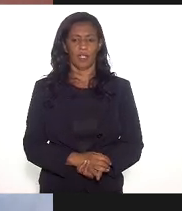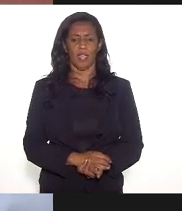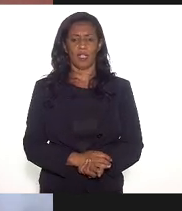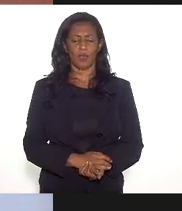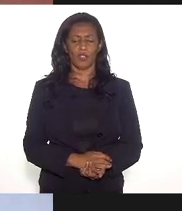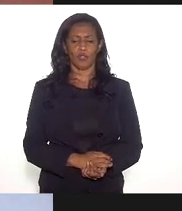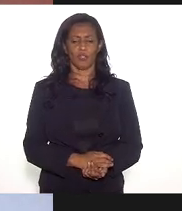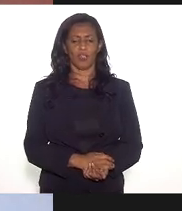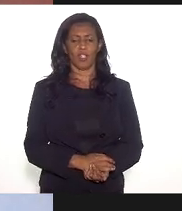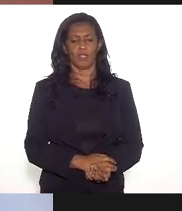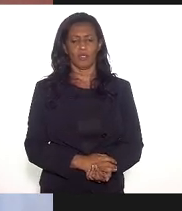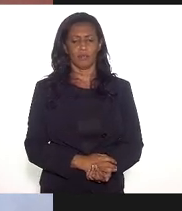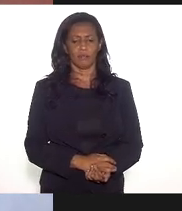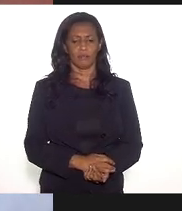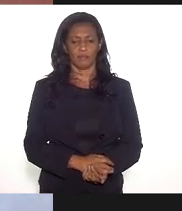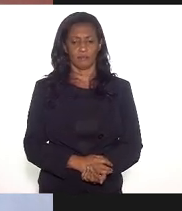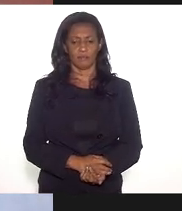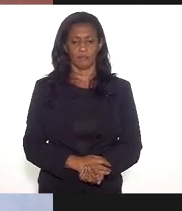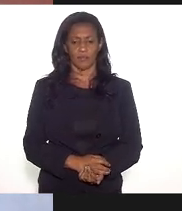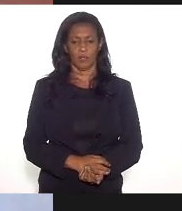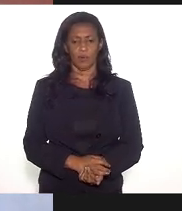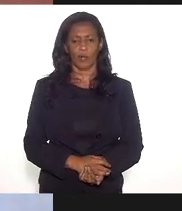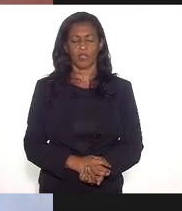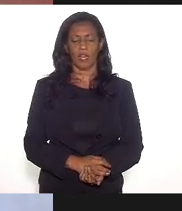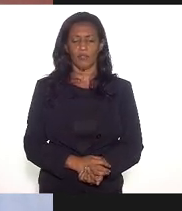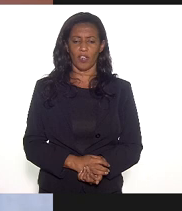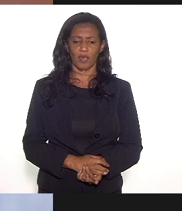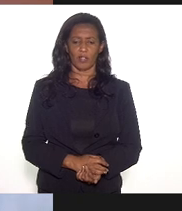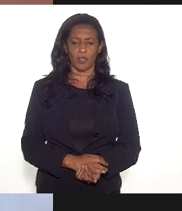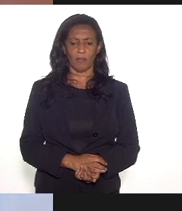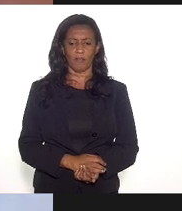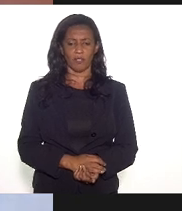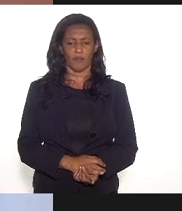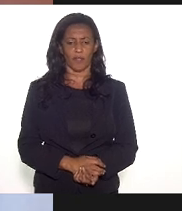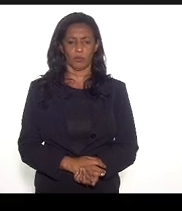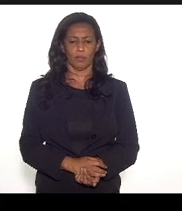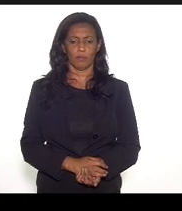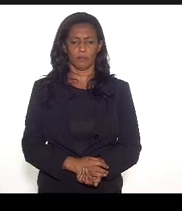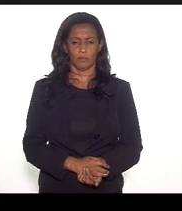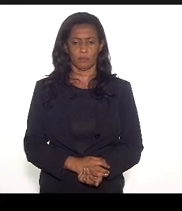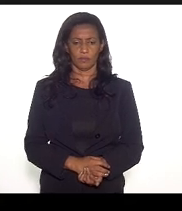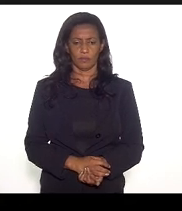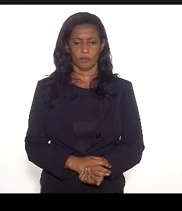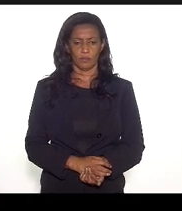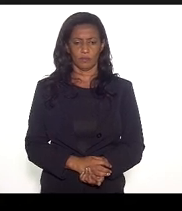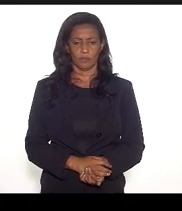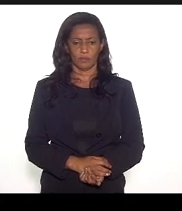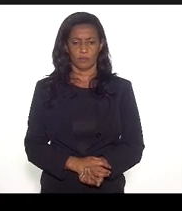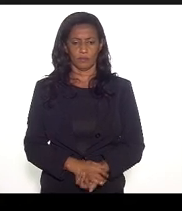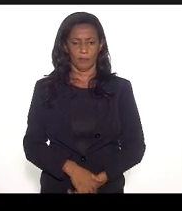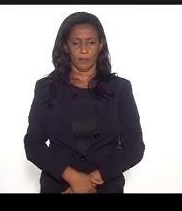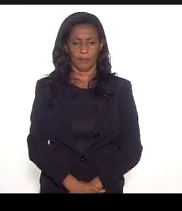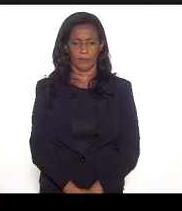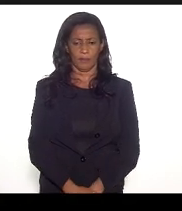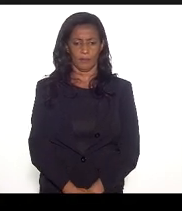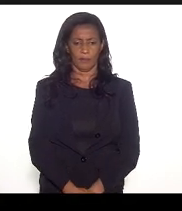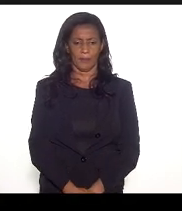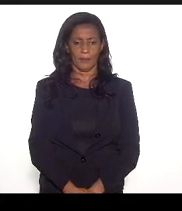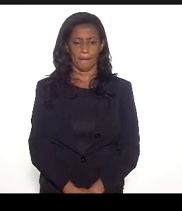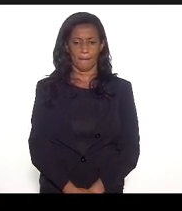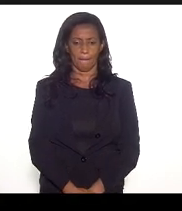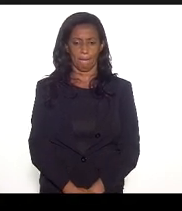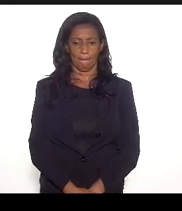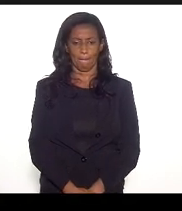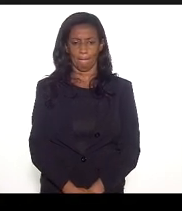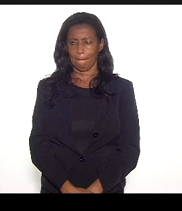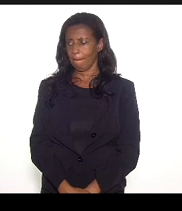Então, quero agradecer muito a atenção de todos. E qualquer dúvida, nós estamos aí à disposição para